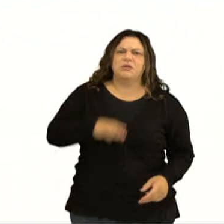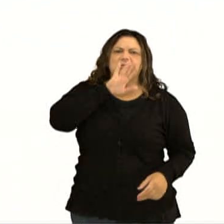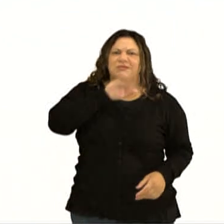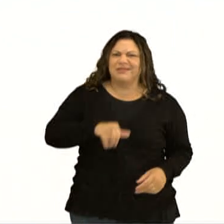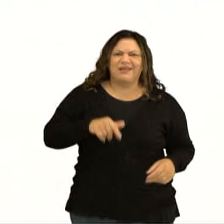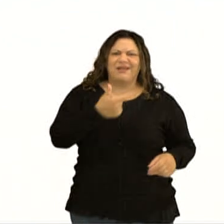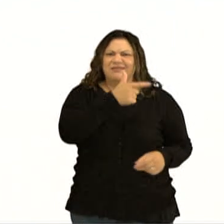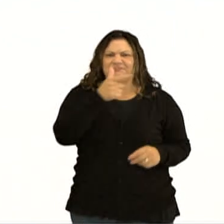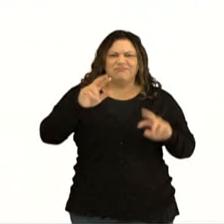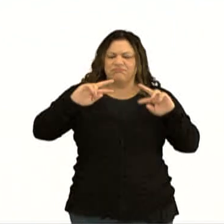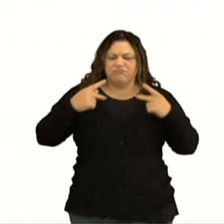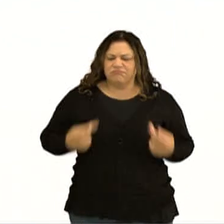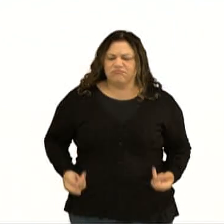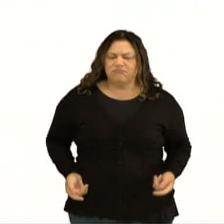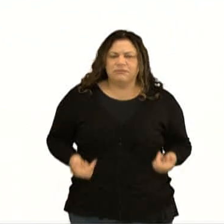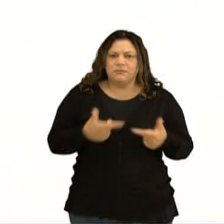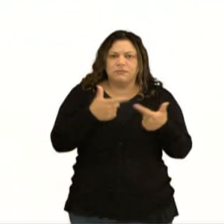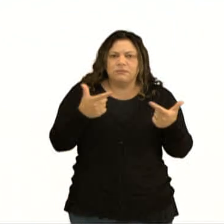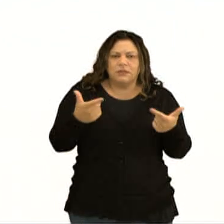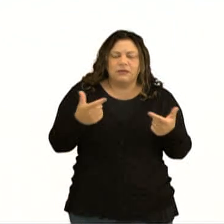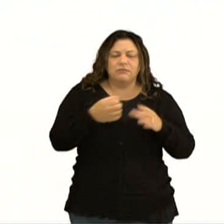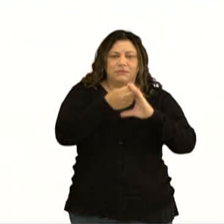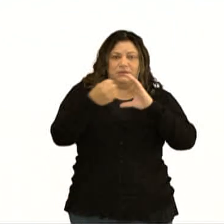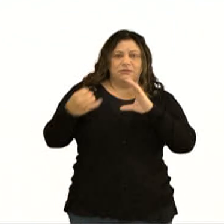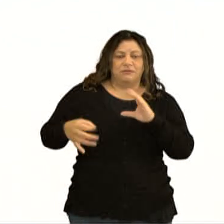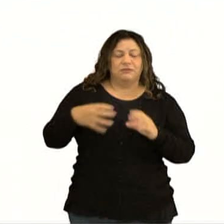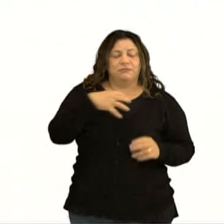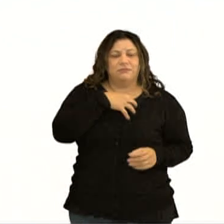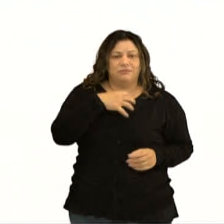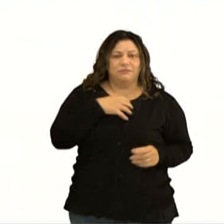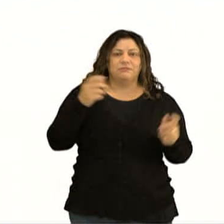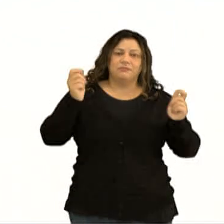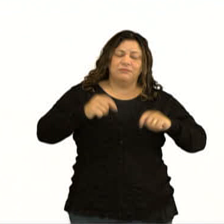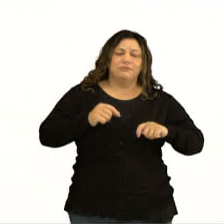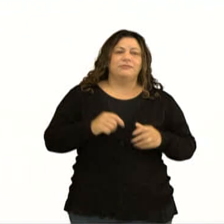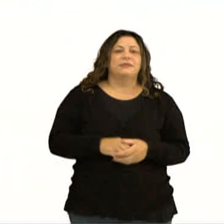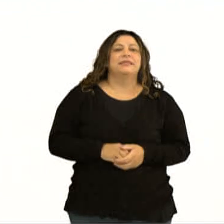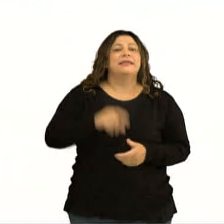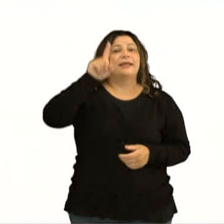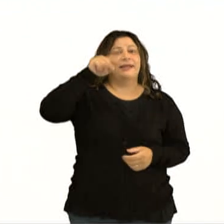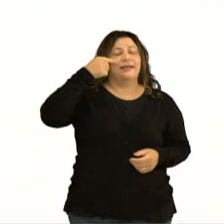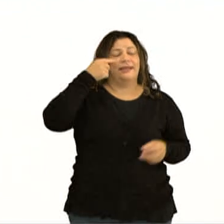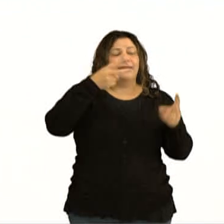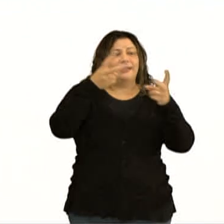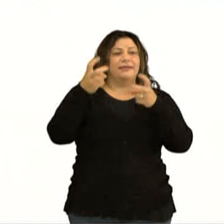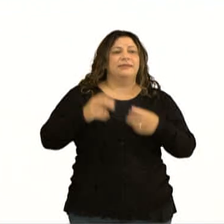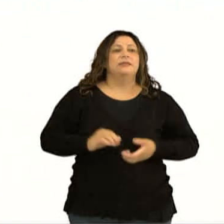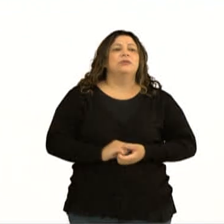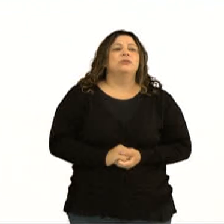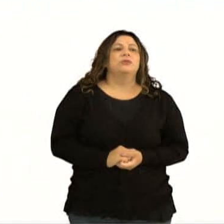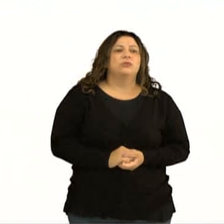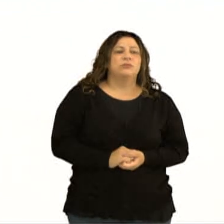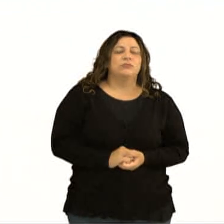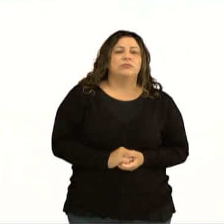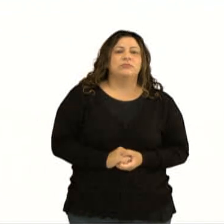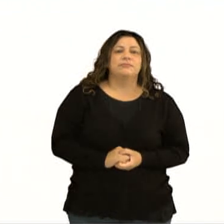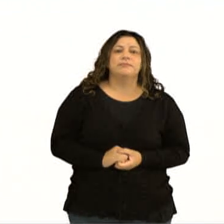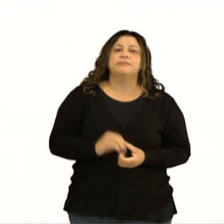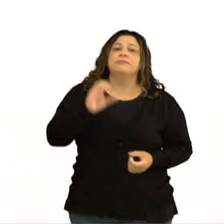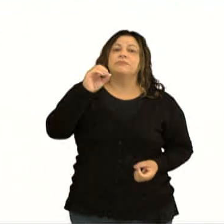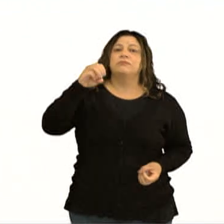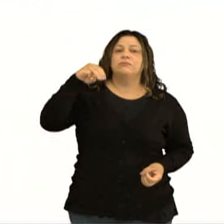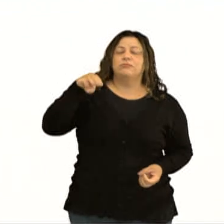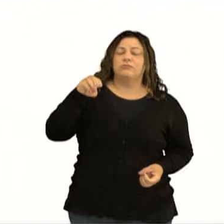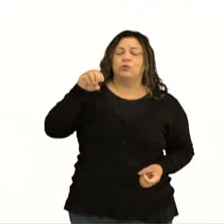essa característica nesse momento. Então, ela tem aqui uma prosopopeia ou personificação. Quando falamos